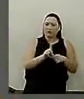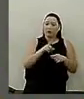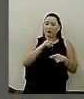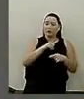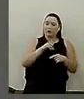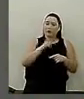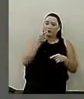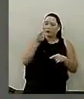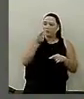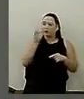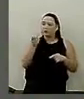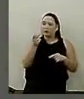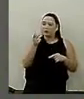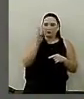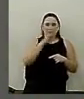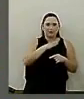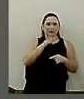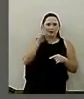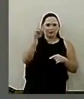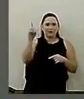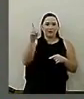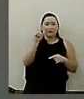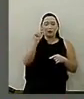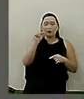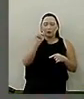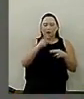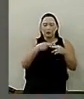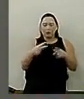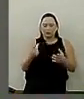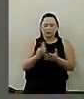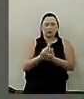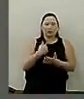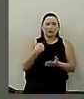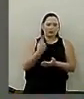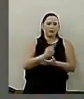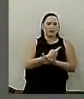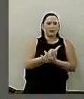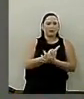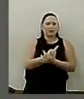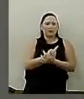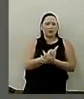a Deus por causa das coisas que nos acontecem. Como se ele fosse o culpado.